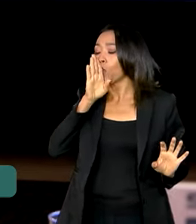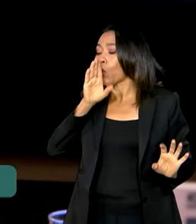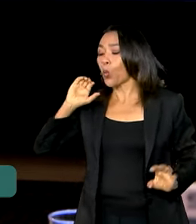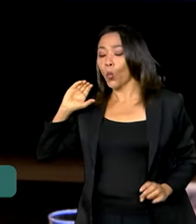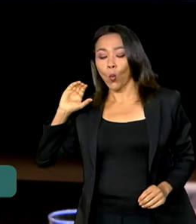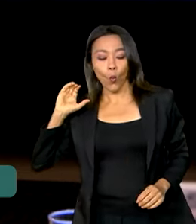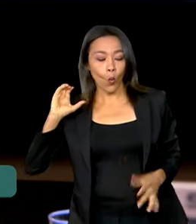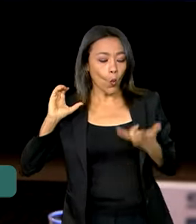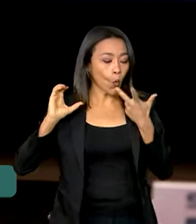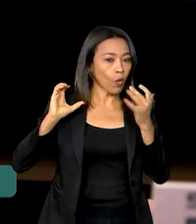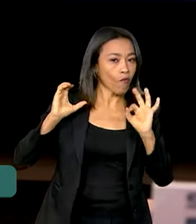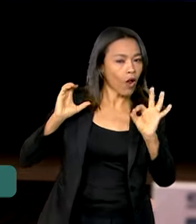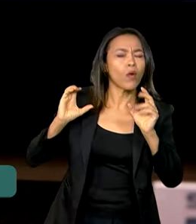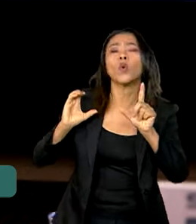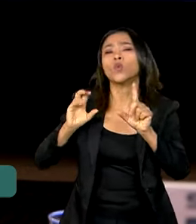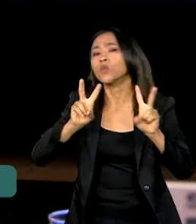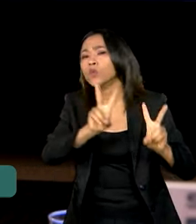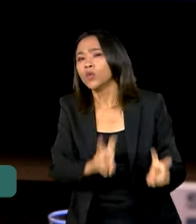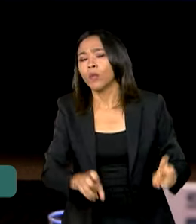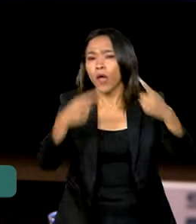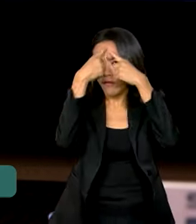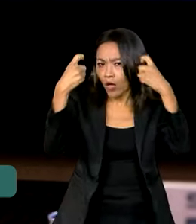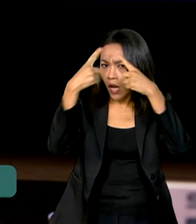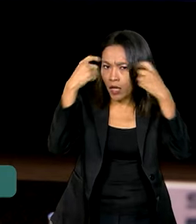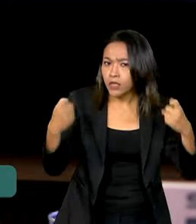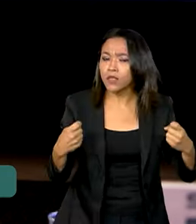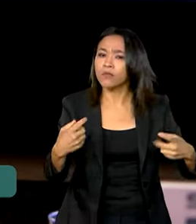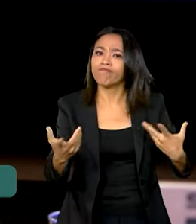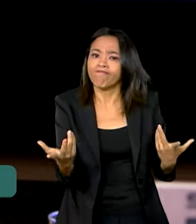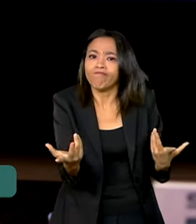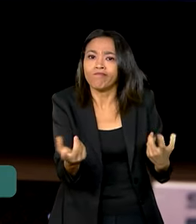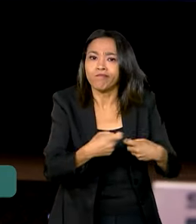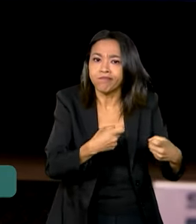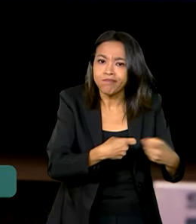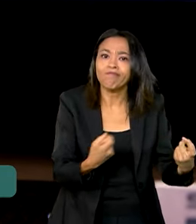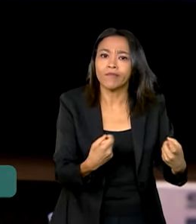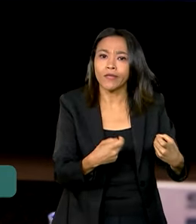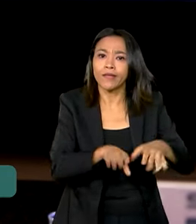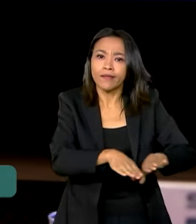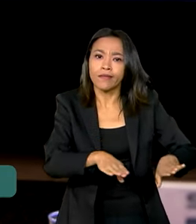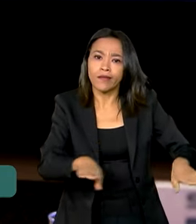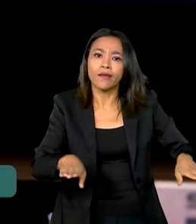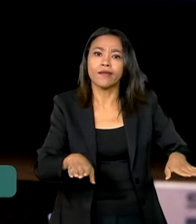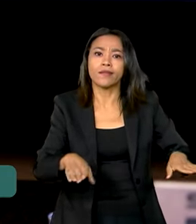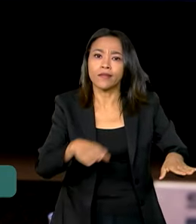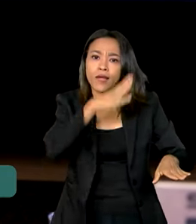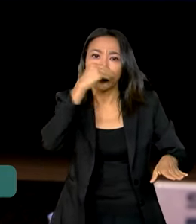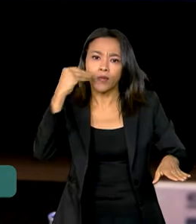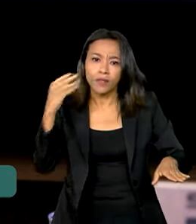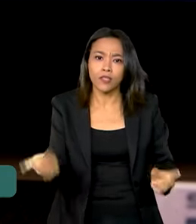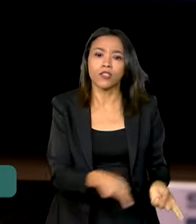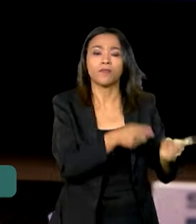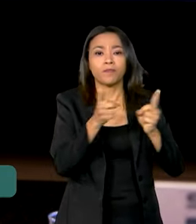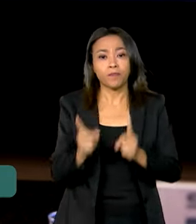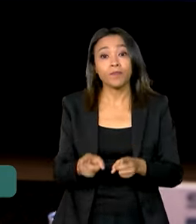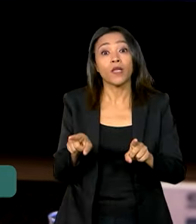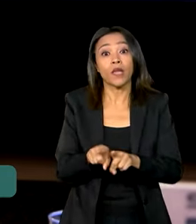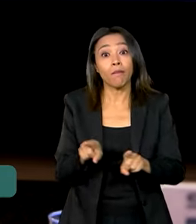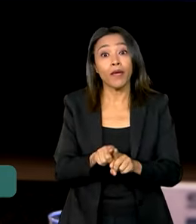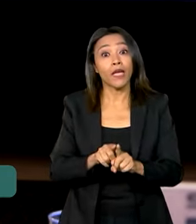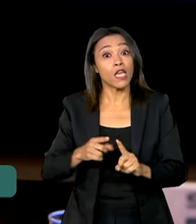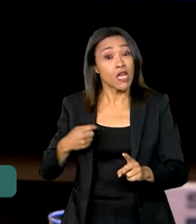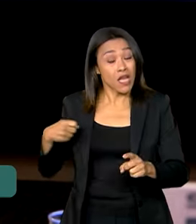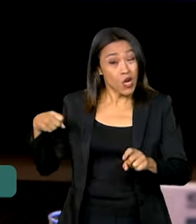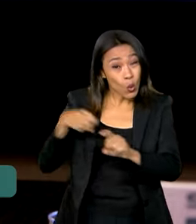exemplo o enfrentamento à violência sexual contra crianças e adolescentes né a luta contra a